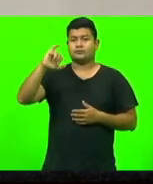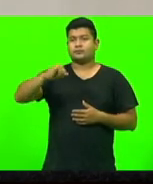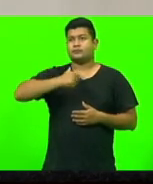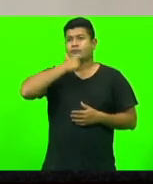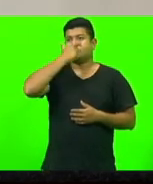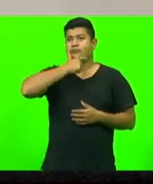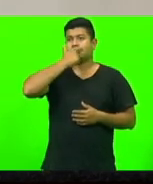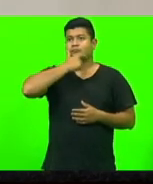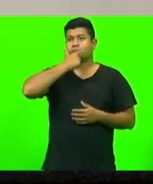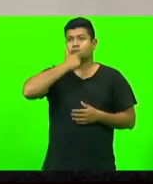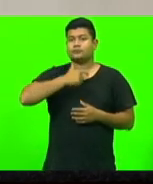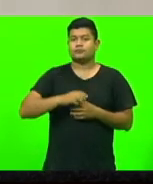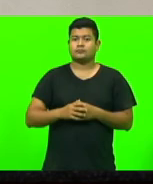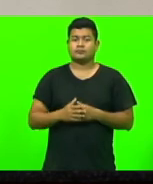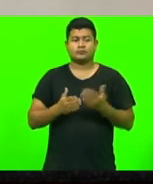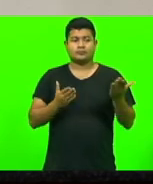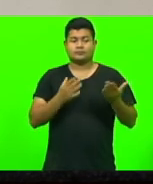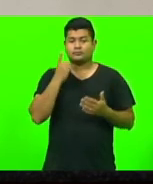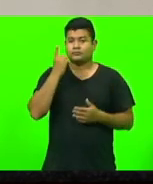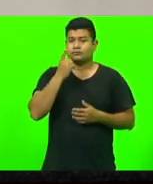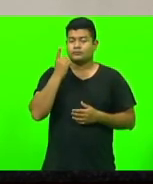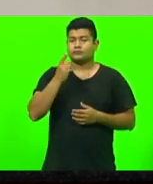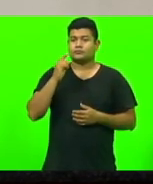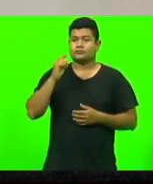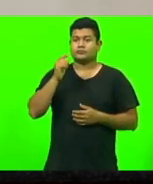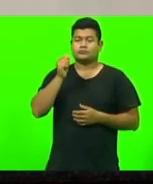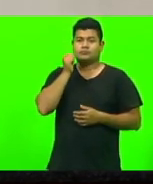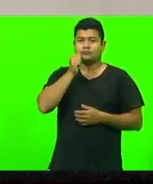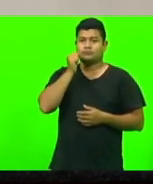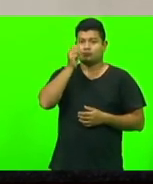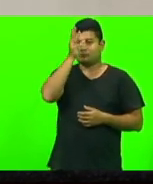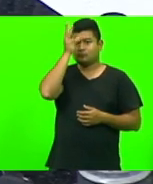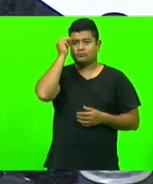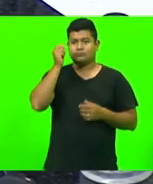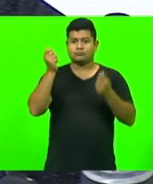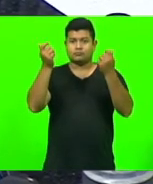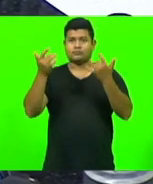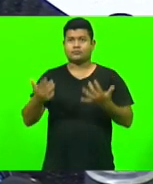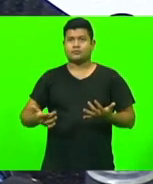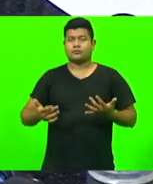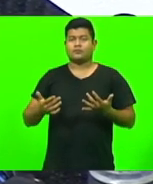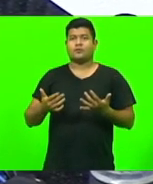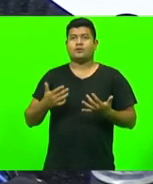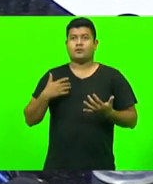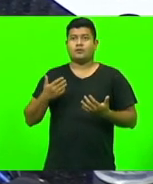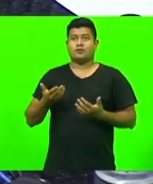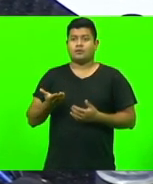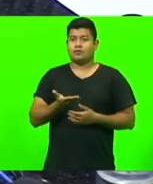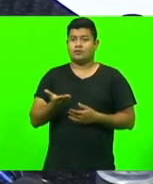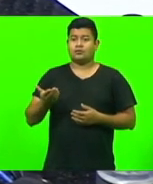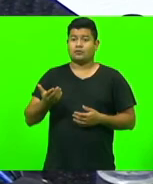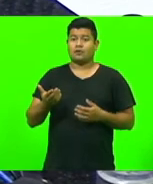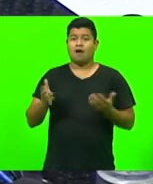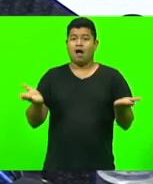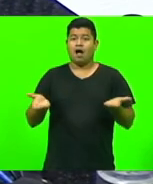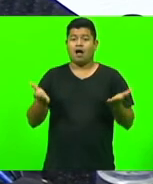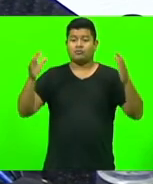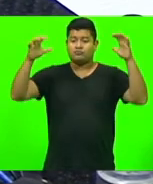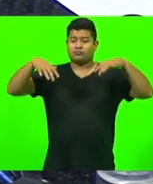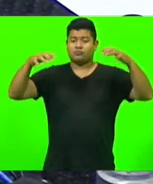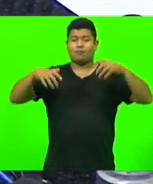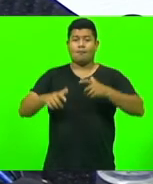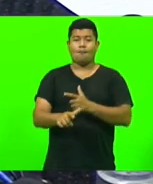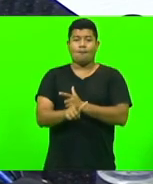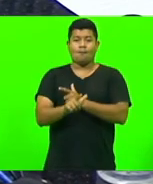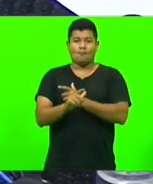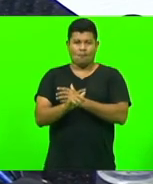A deputada Luciana Carminati foi muito feliz nas colocações dessa seca que nós enfrentamos há anos no Oeste, né? E